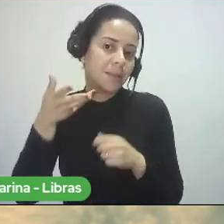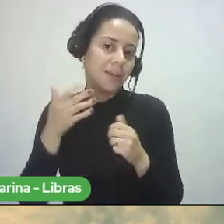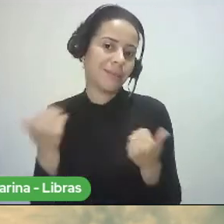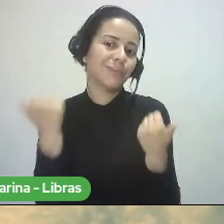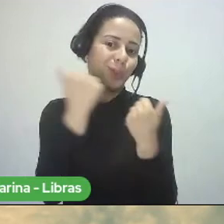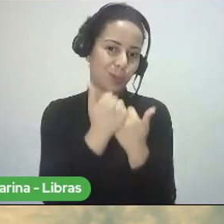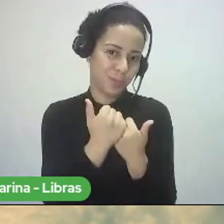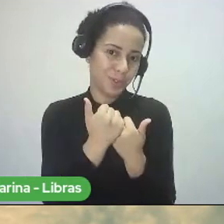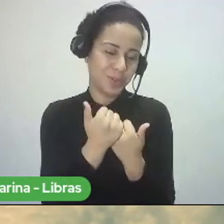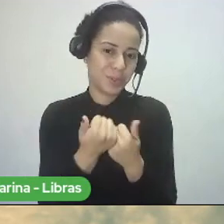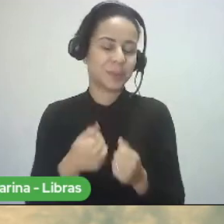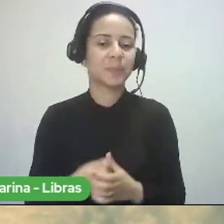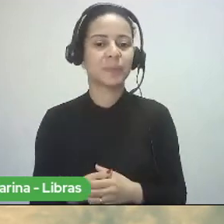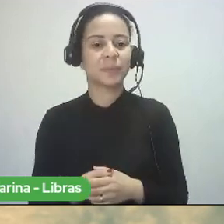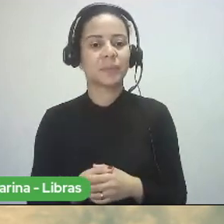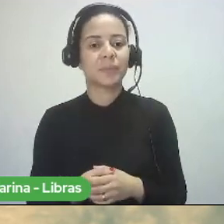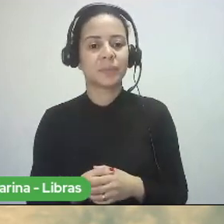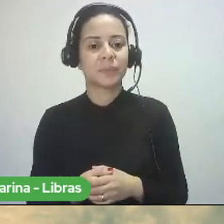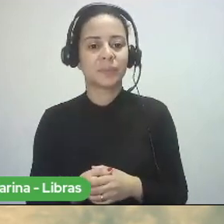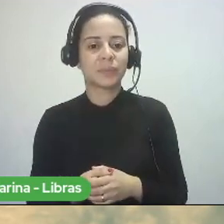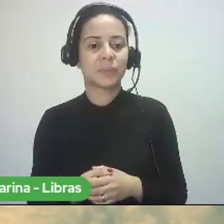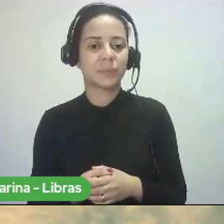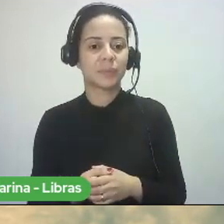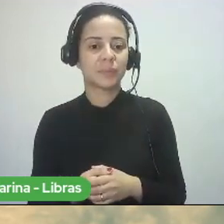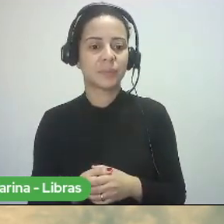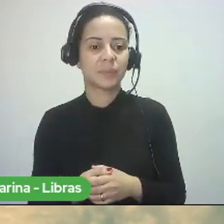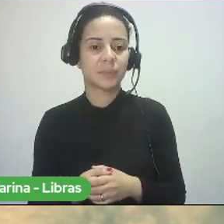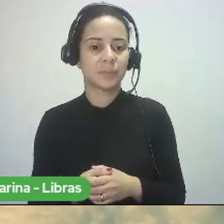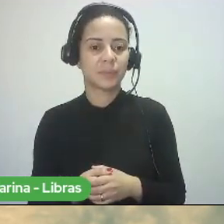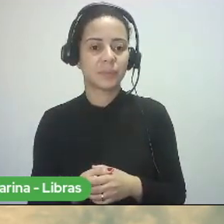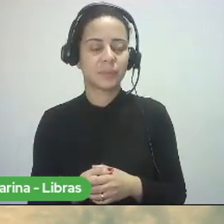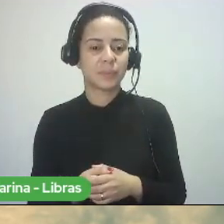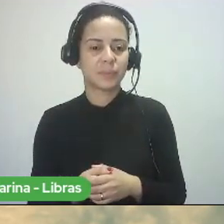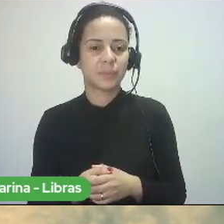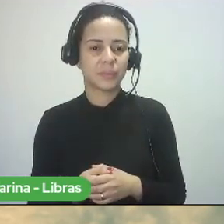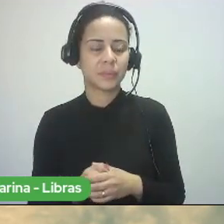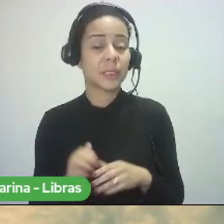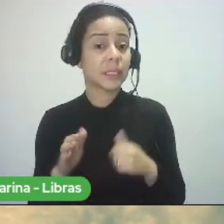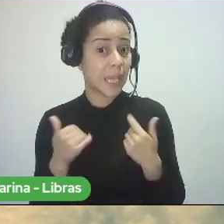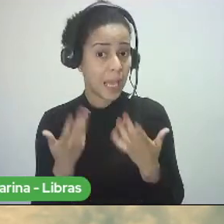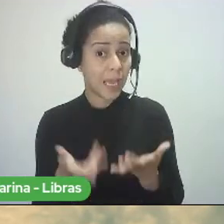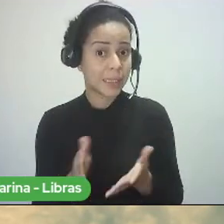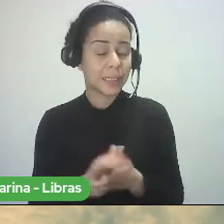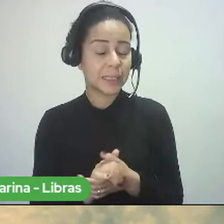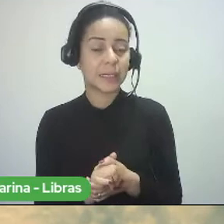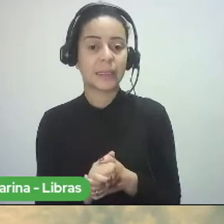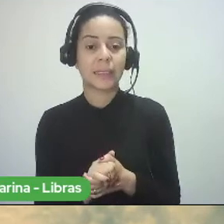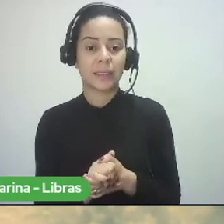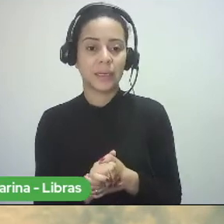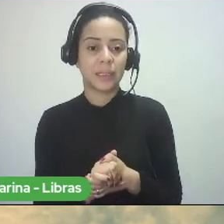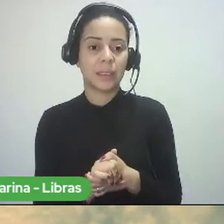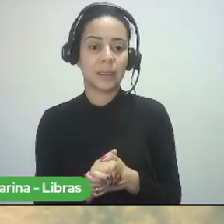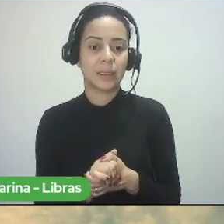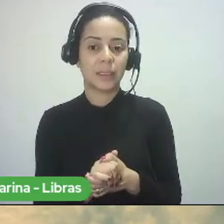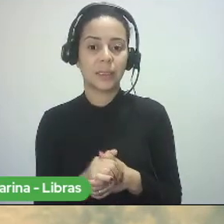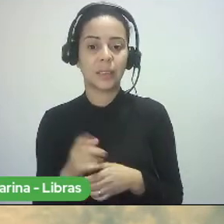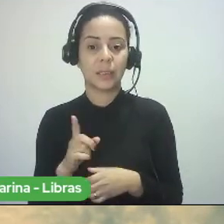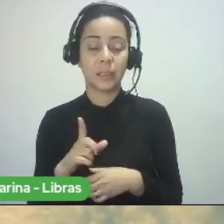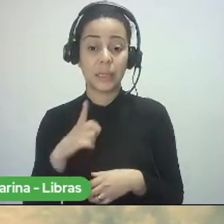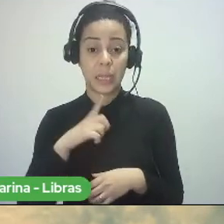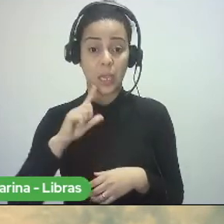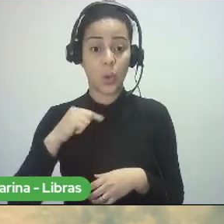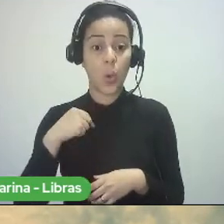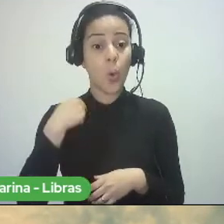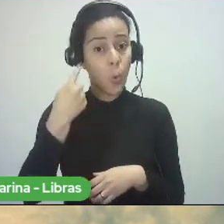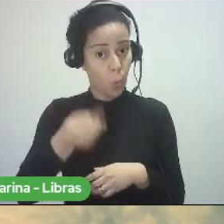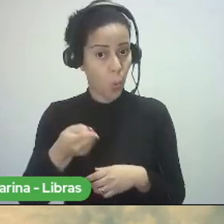sem problemas, tá? E aí, gente, a gente passa para o próximo ponto decisivo, né,